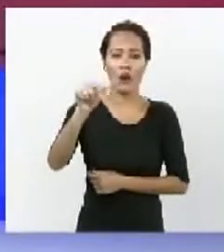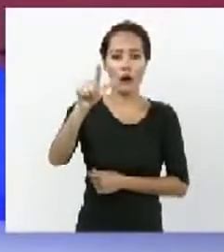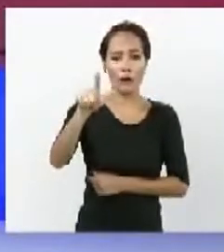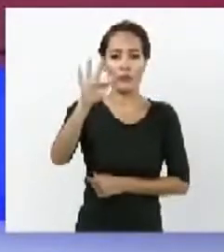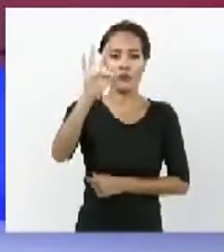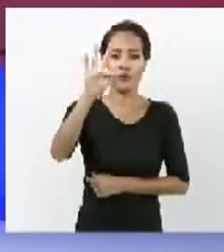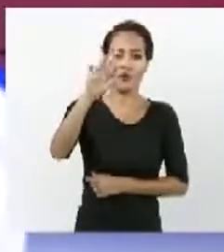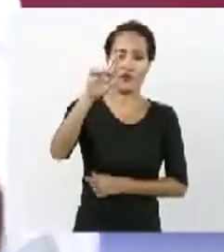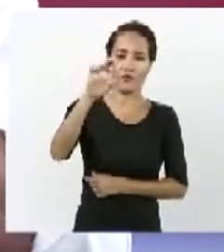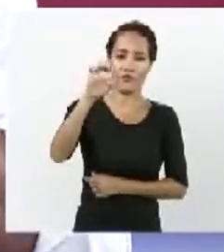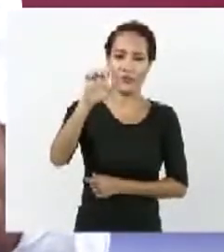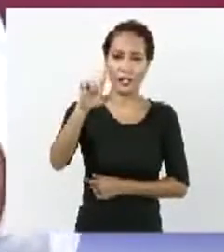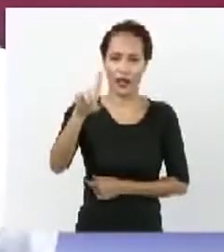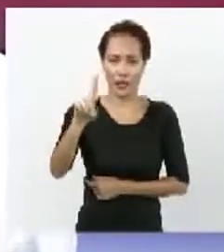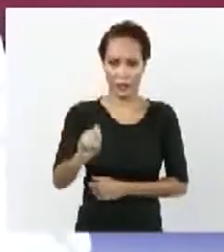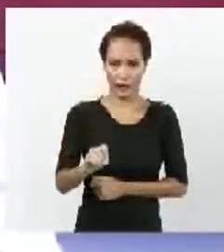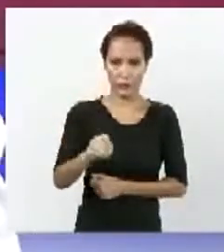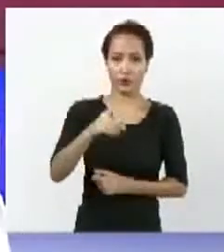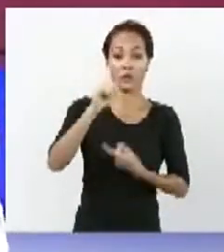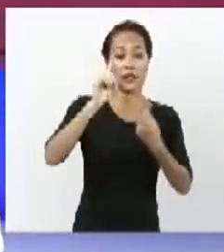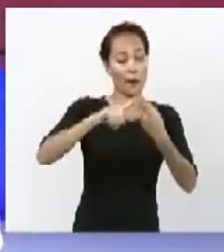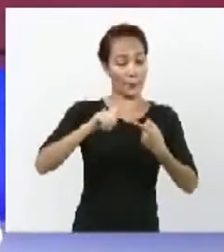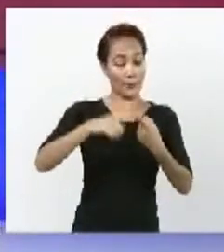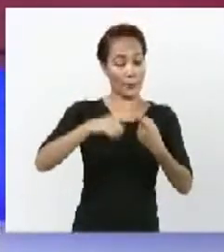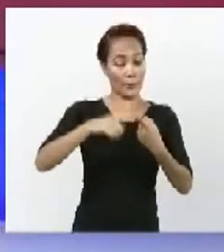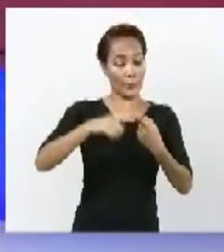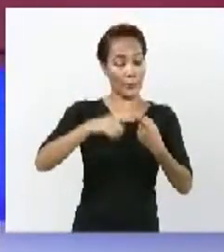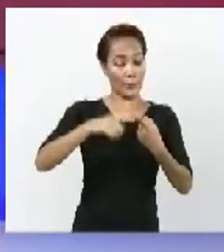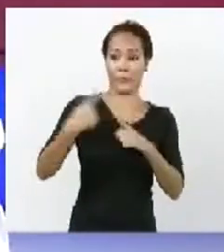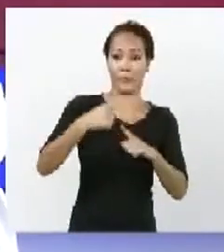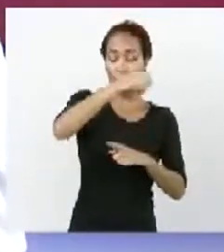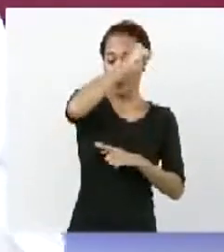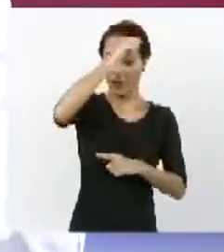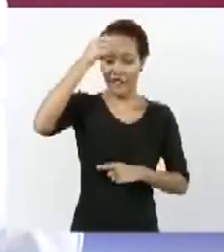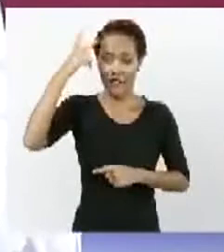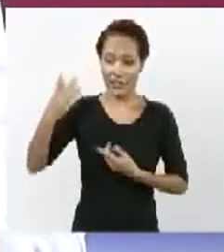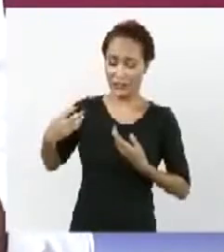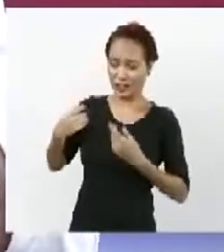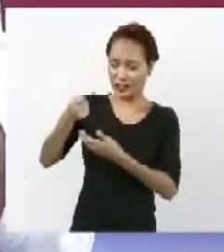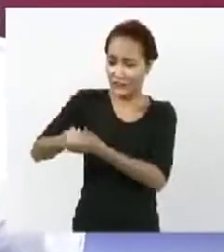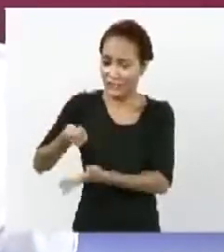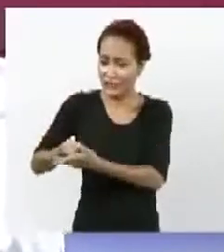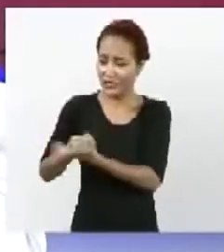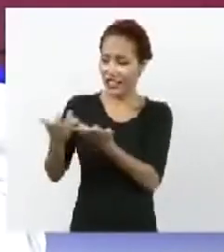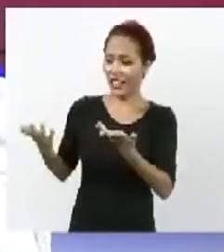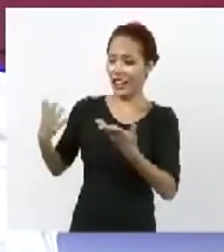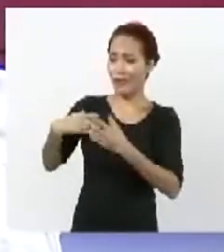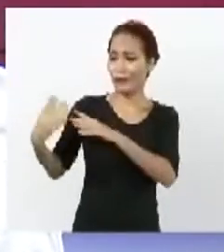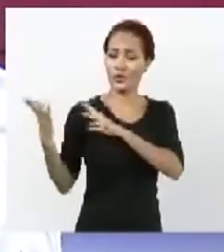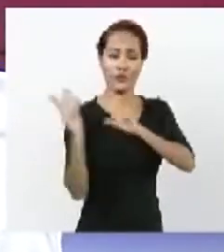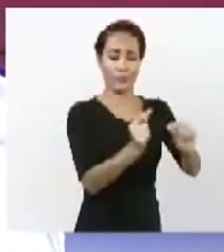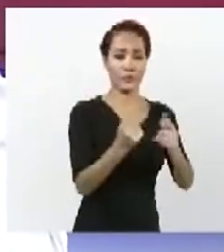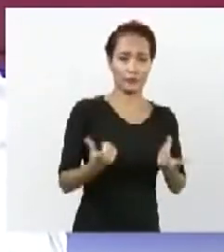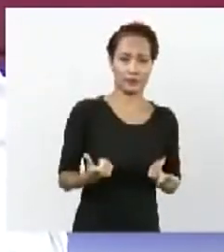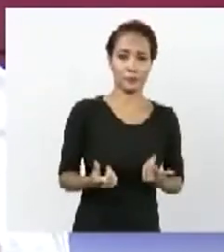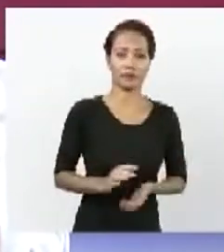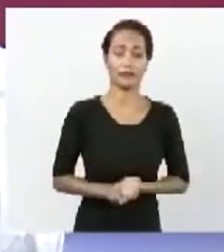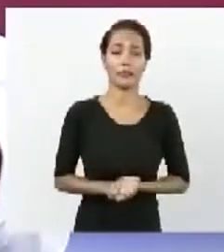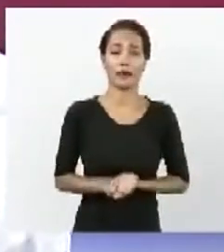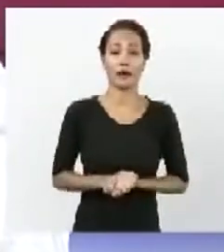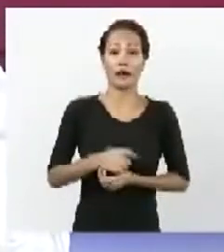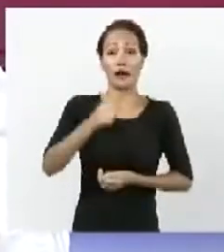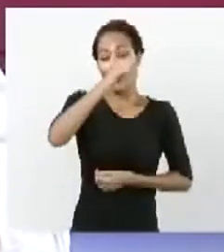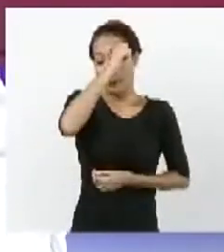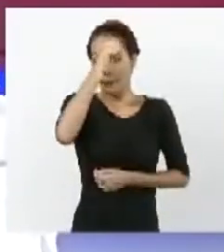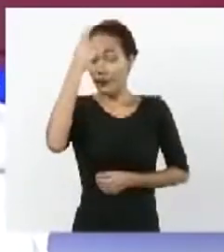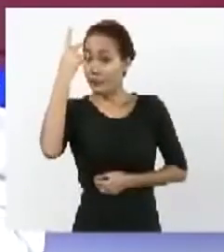aquele trabalho informal e que, inclusive, são perseguidos pela Prefeitura, porque eu acho que um prefeito, ele deve,